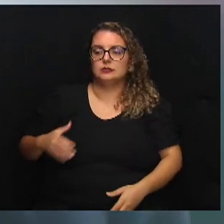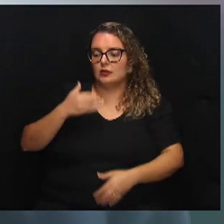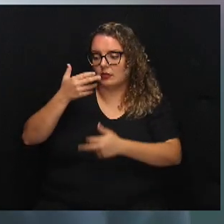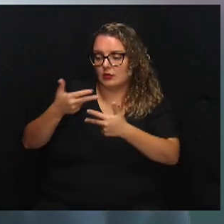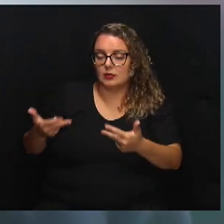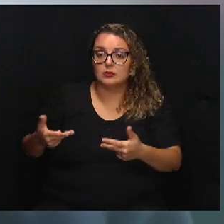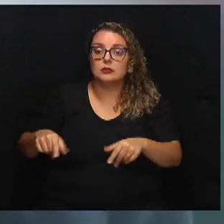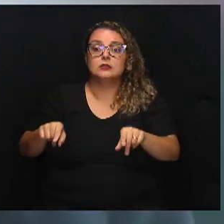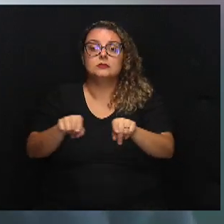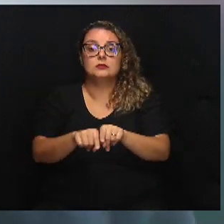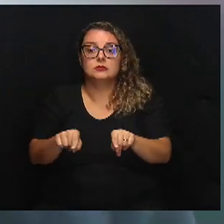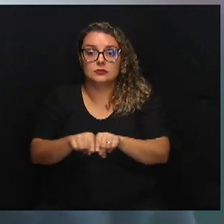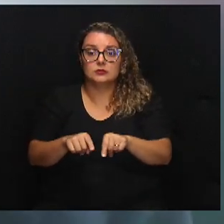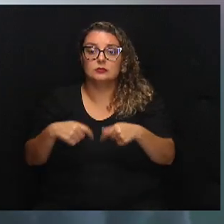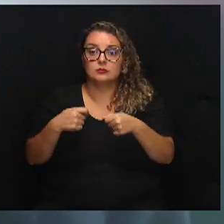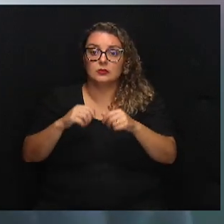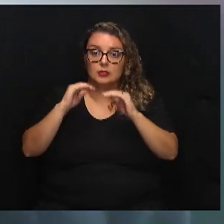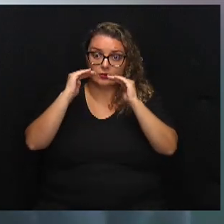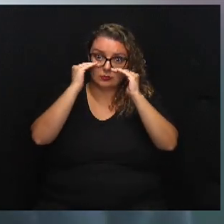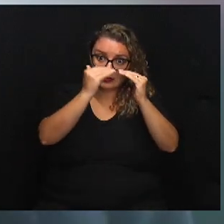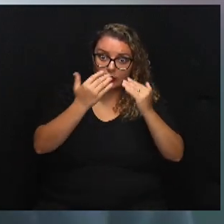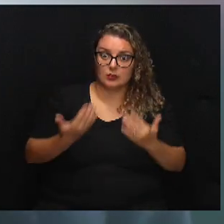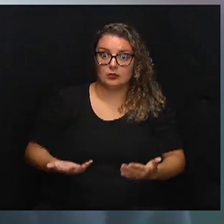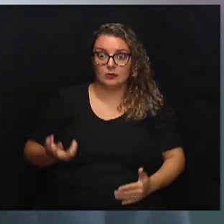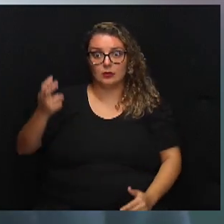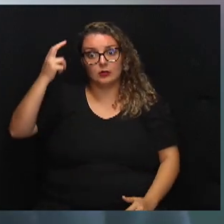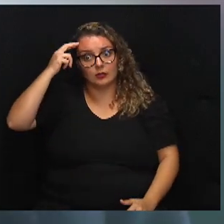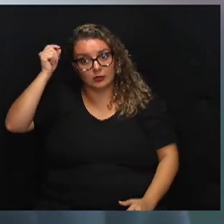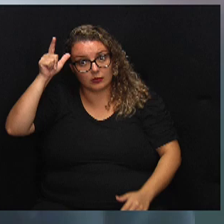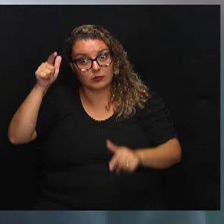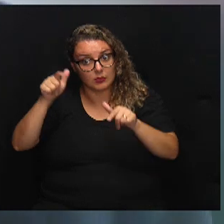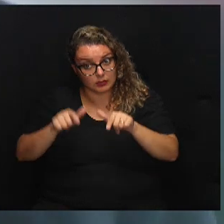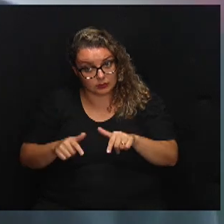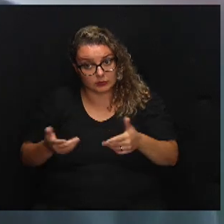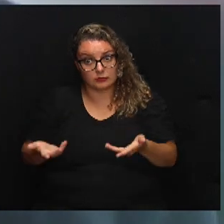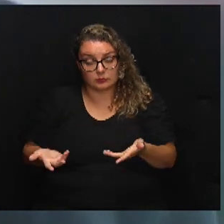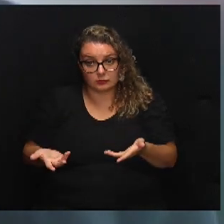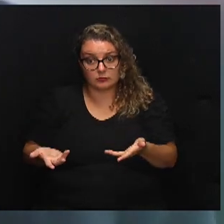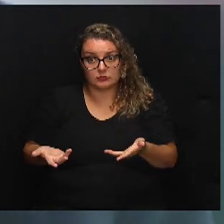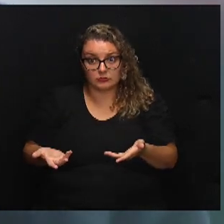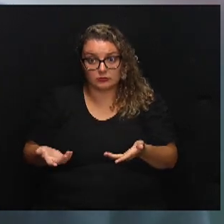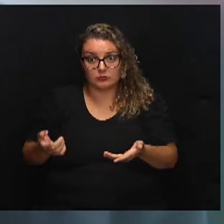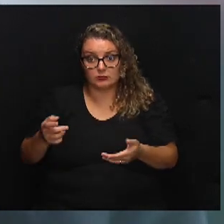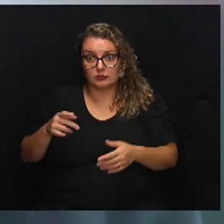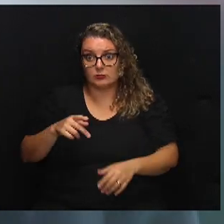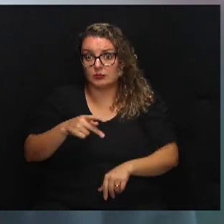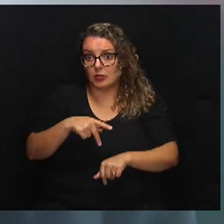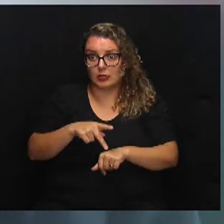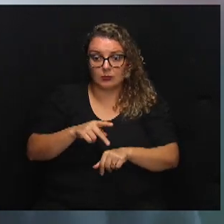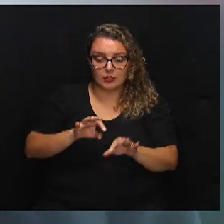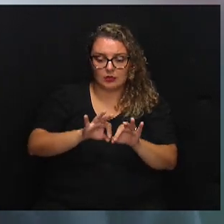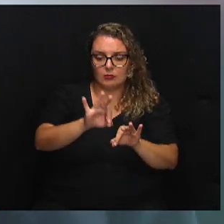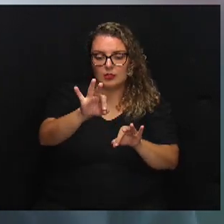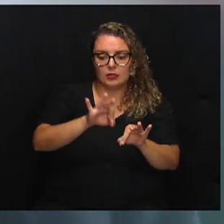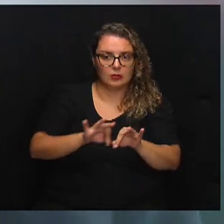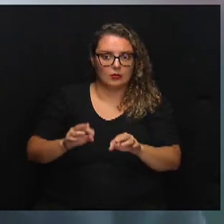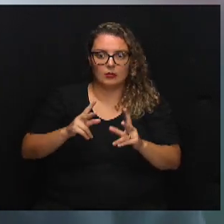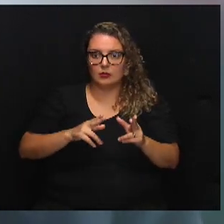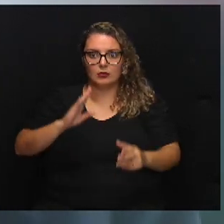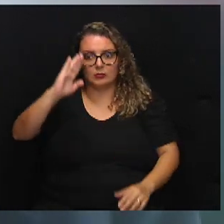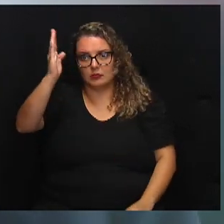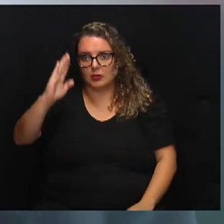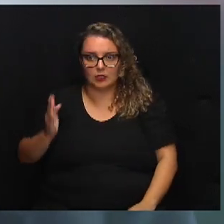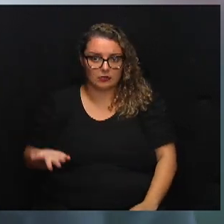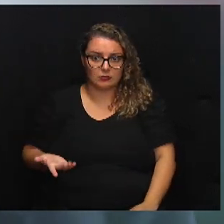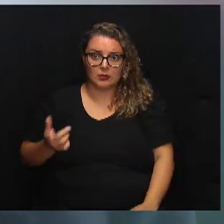isto também precisa obedecer muito à cultura local. Então, num país continental como no Brasil, não é,